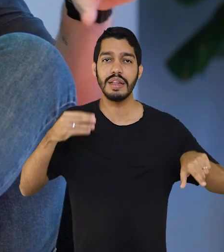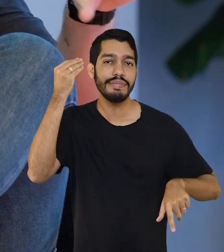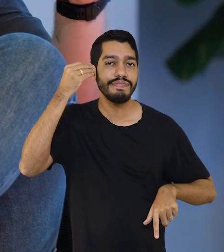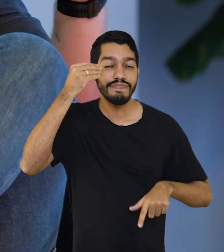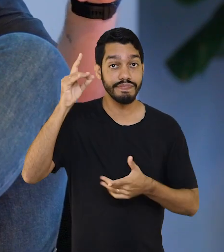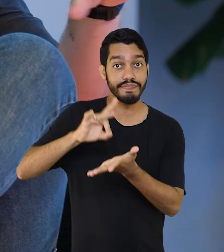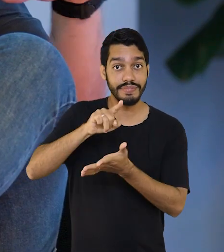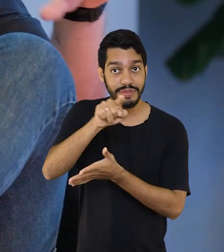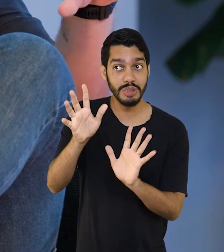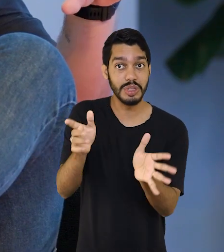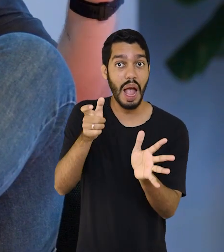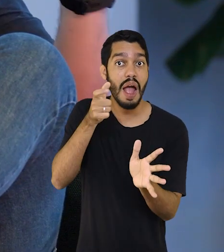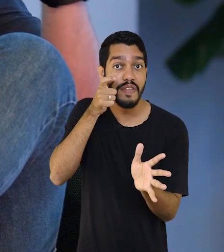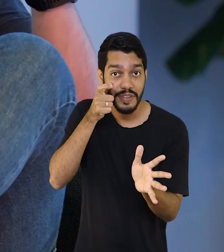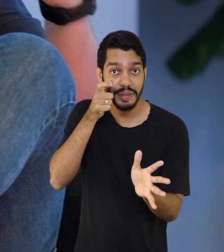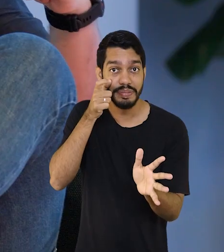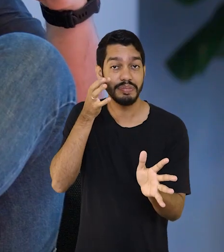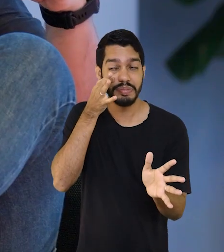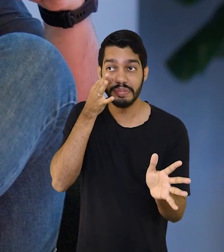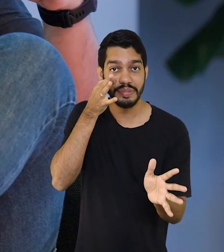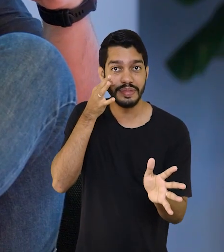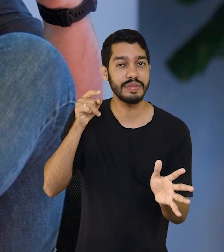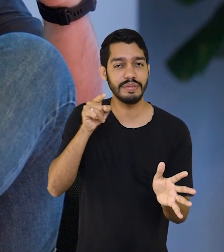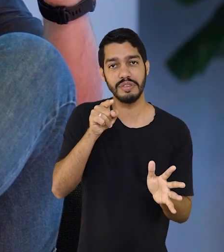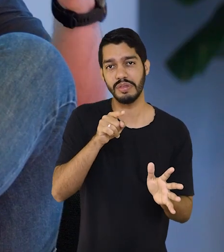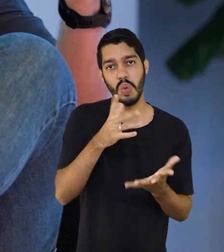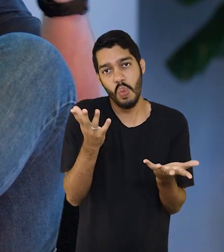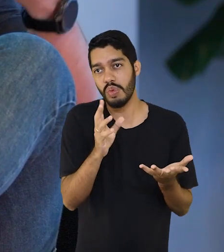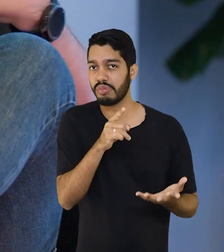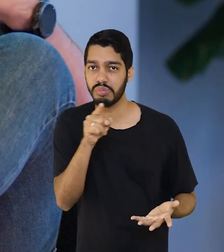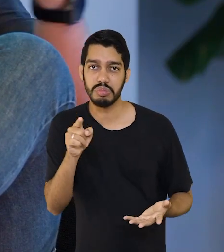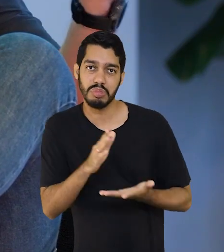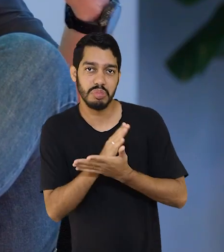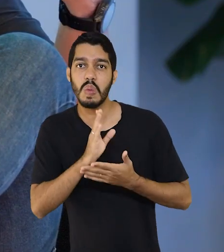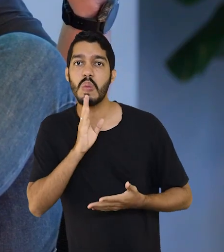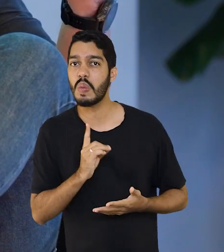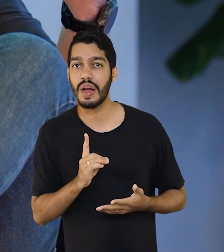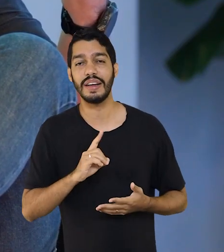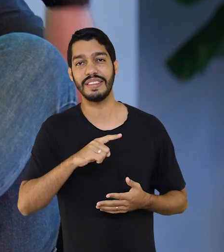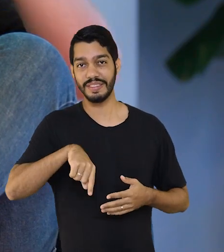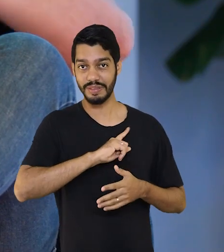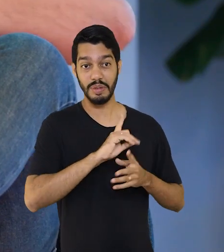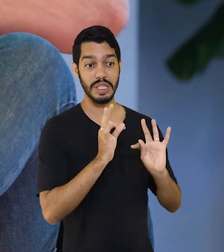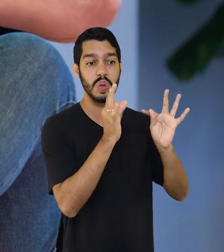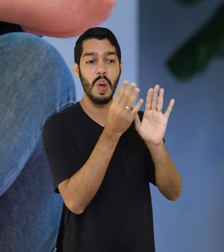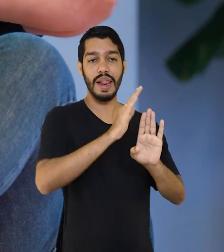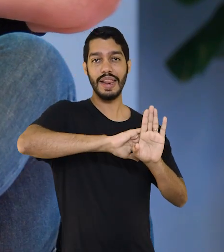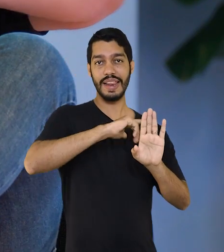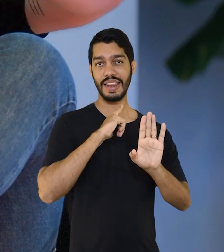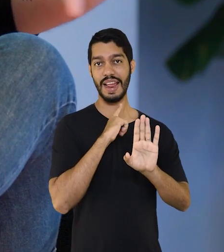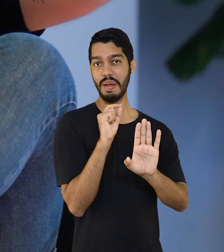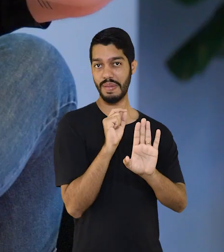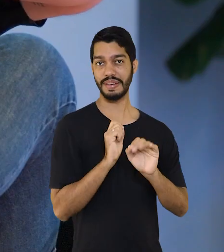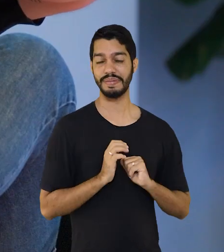que com certeza vocês viram por aí, que vocês não têm a menor... não têm conhecimento, as pessoas não sabem que a nossa tecnologia teve por